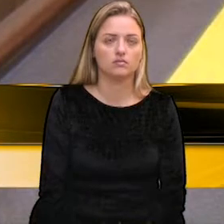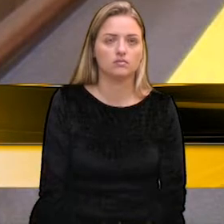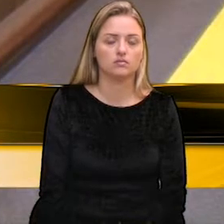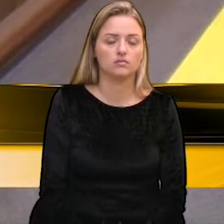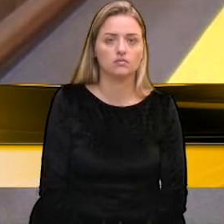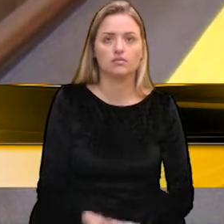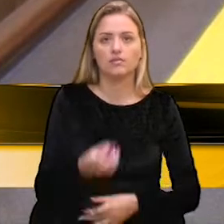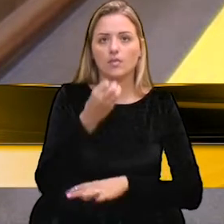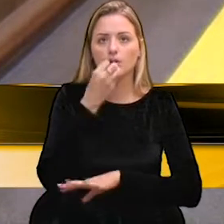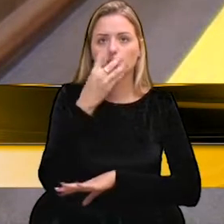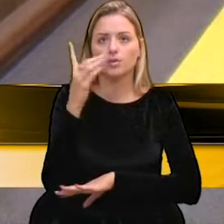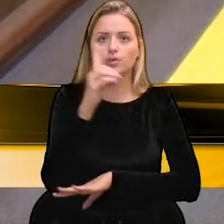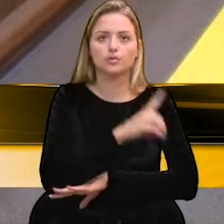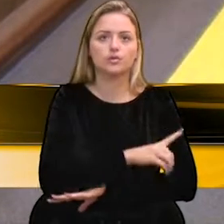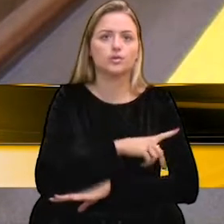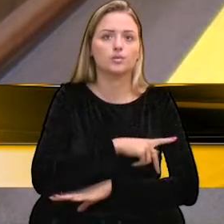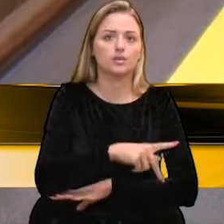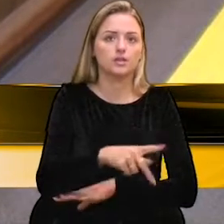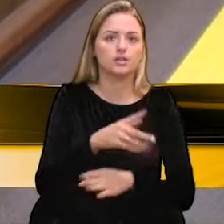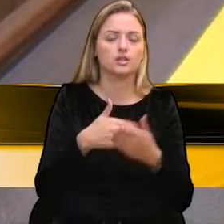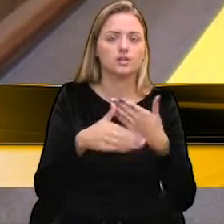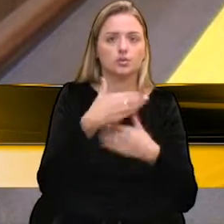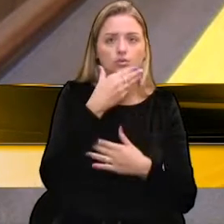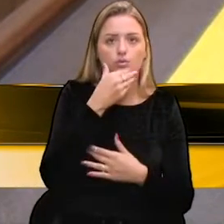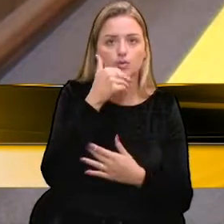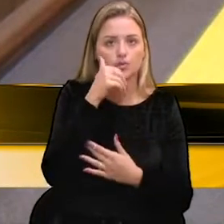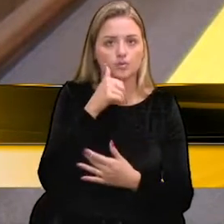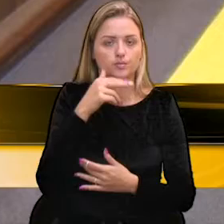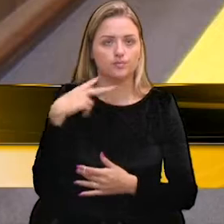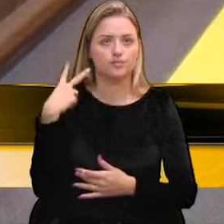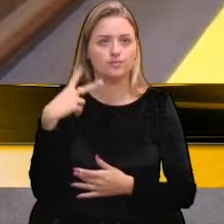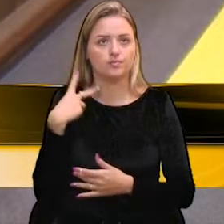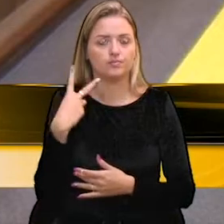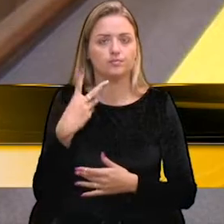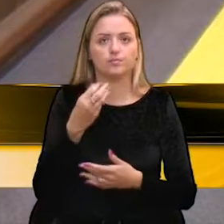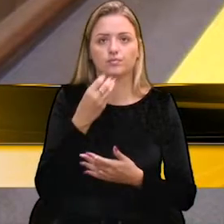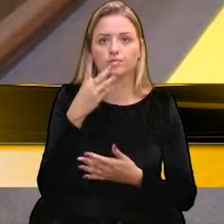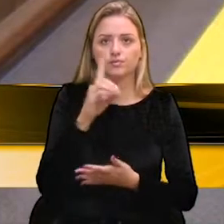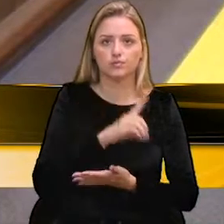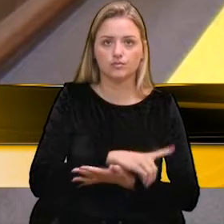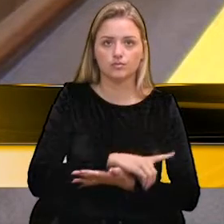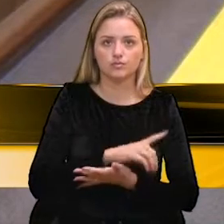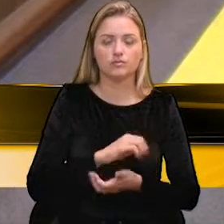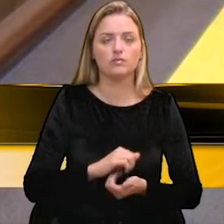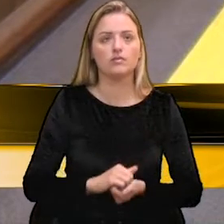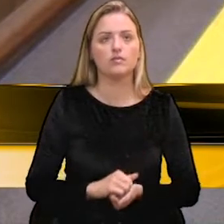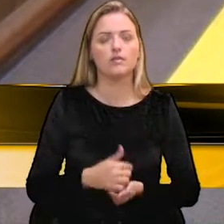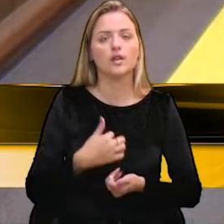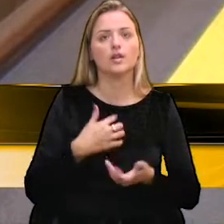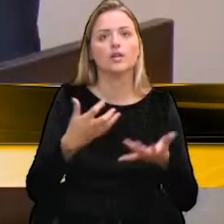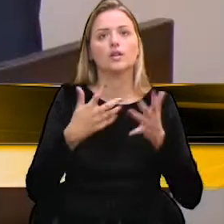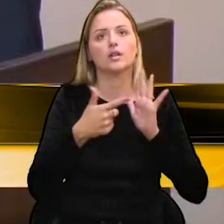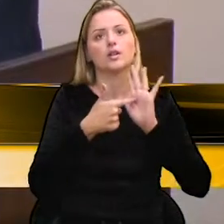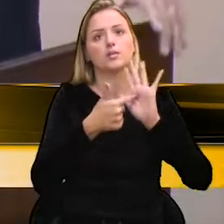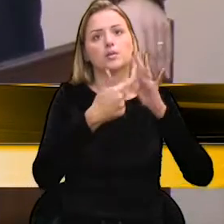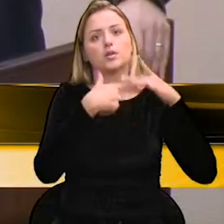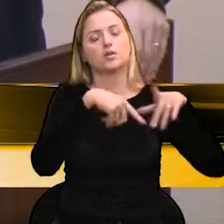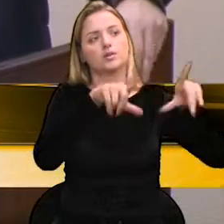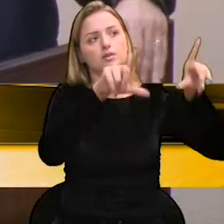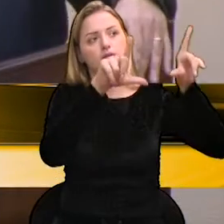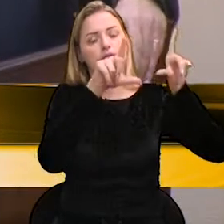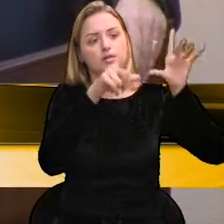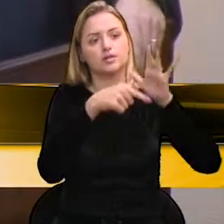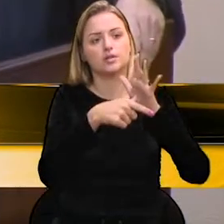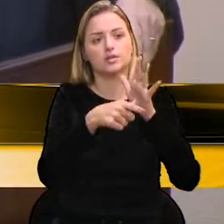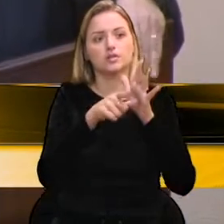Bom dia, senhor presidente, bom dia, senhoras e senhoras vereadoras, bom dia, senhores vereadores. Eu trago aqui hoje, antes de